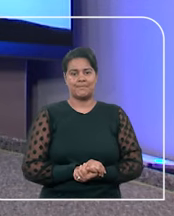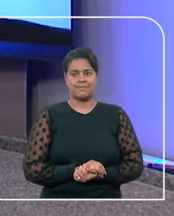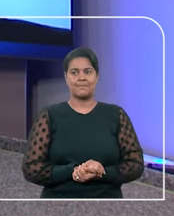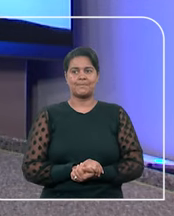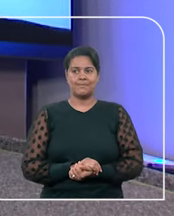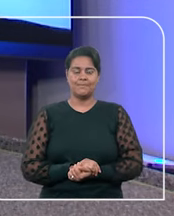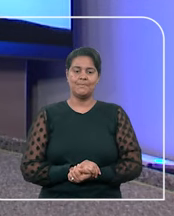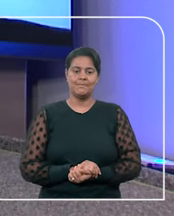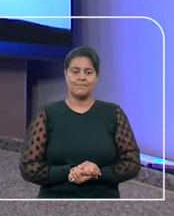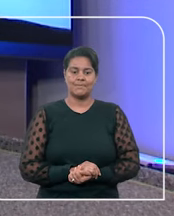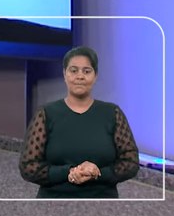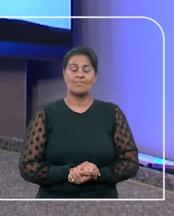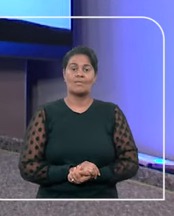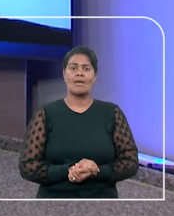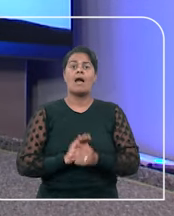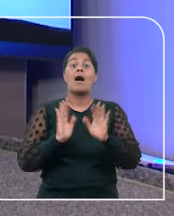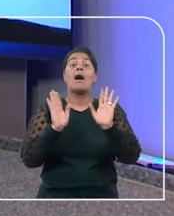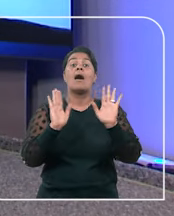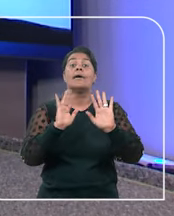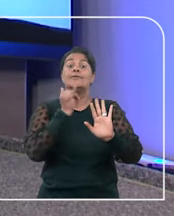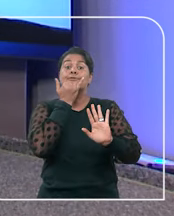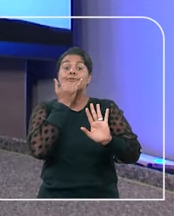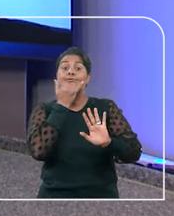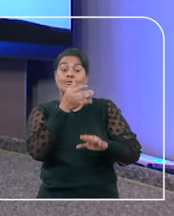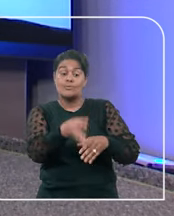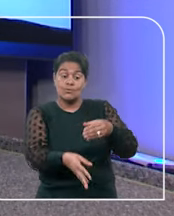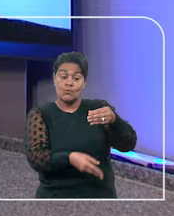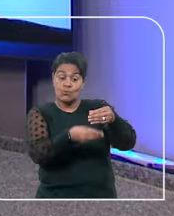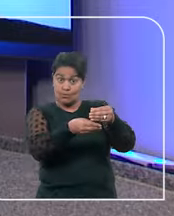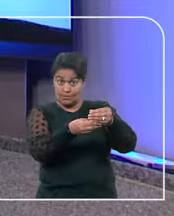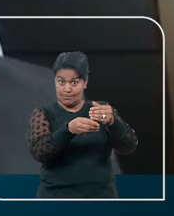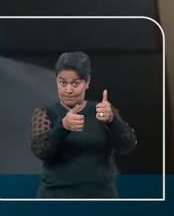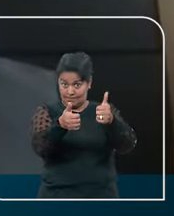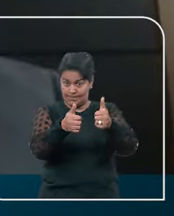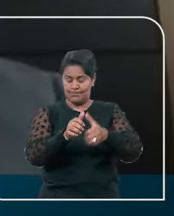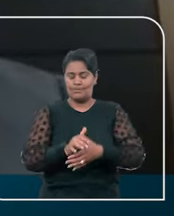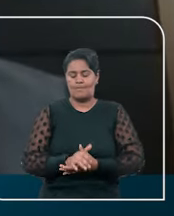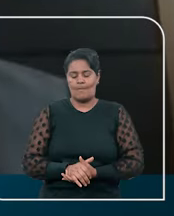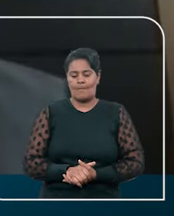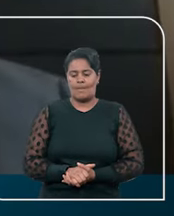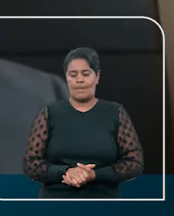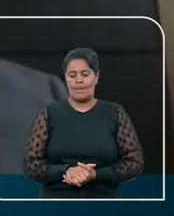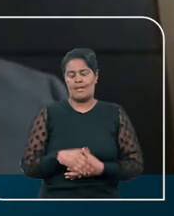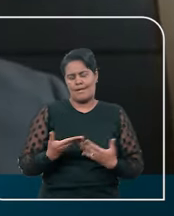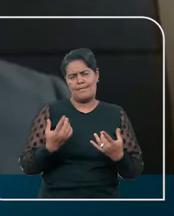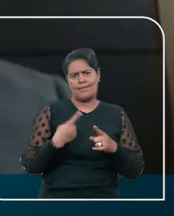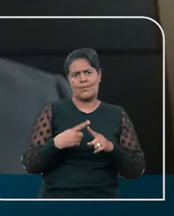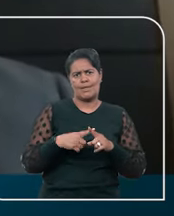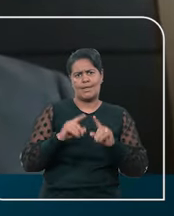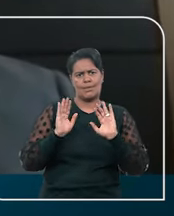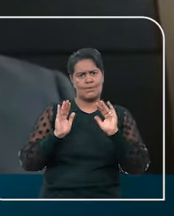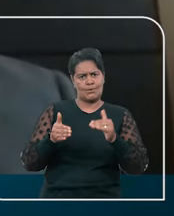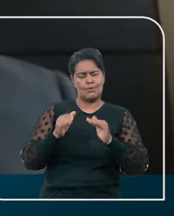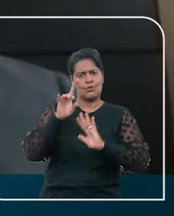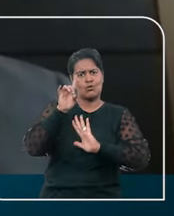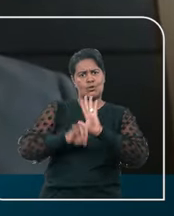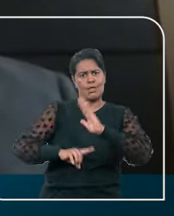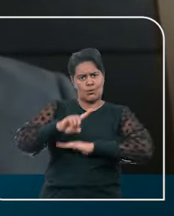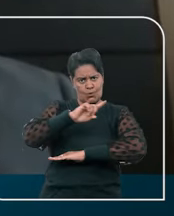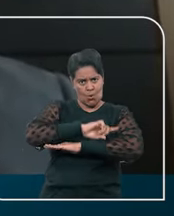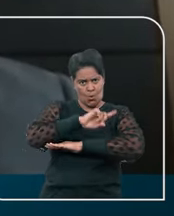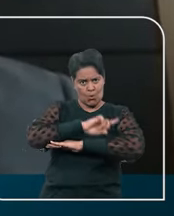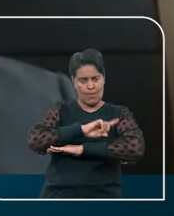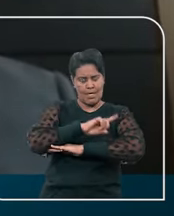Fran fazend um complemento a esse ponto que acho que é a questão central de todo o direito condominial eh